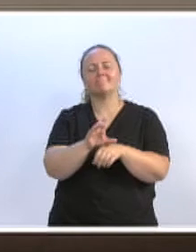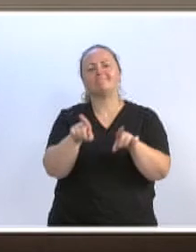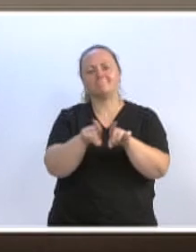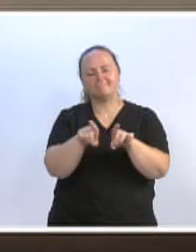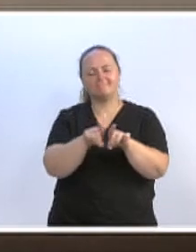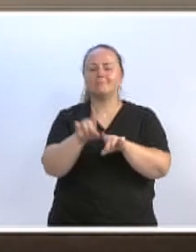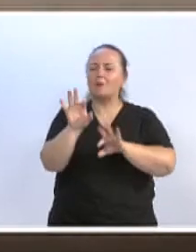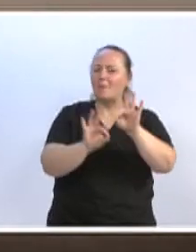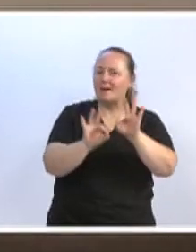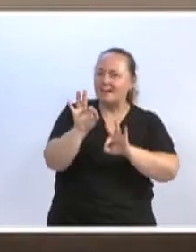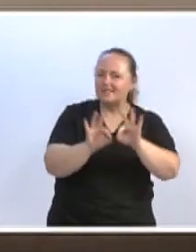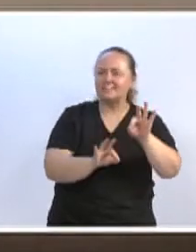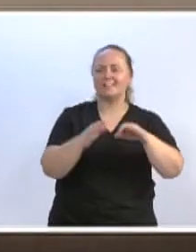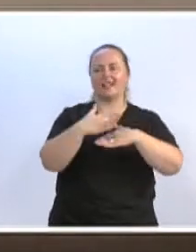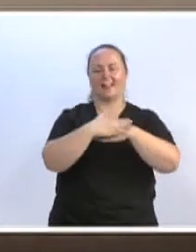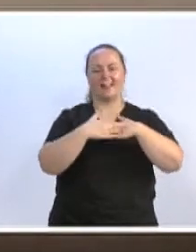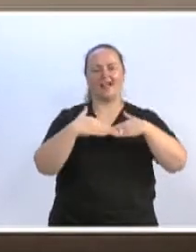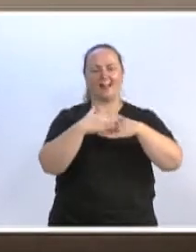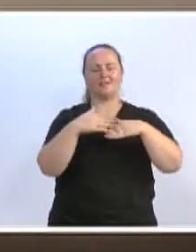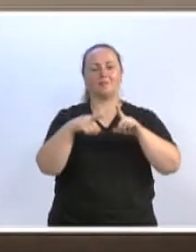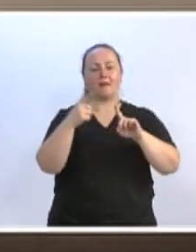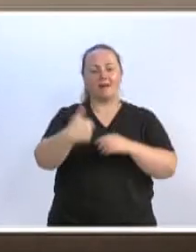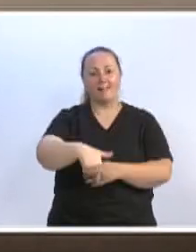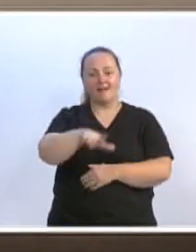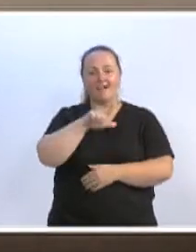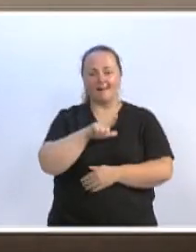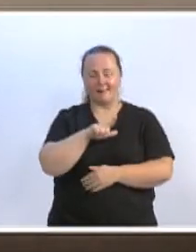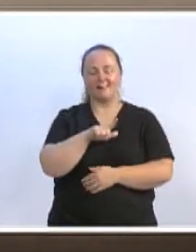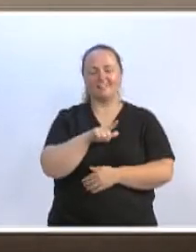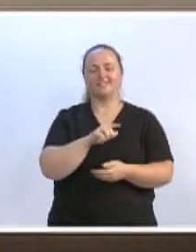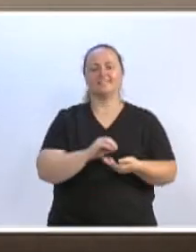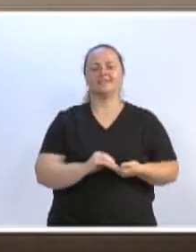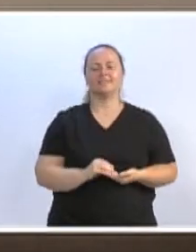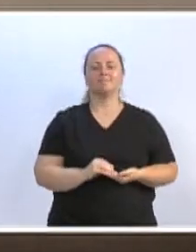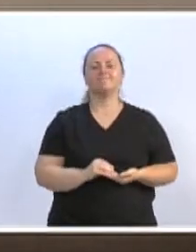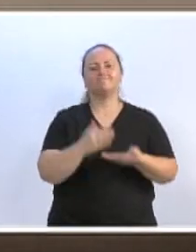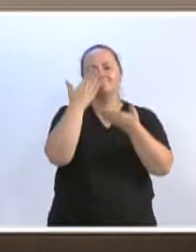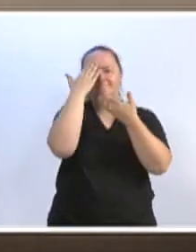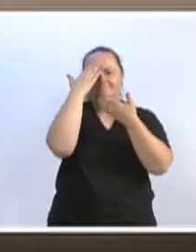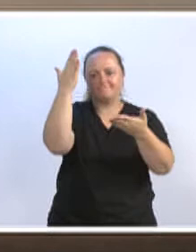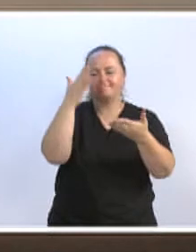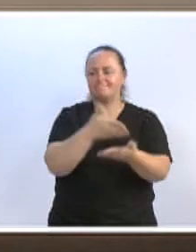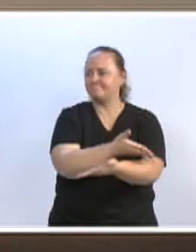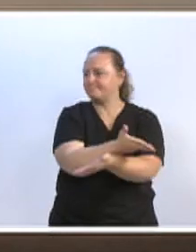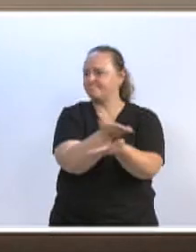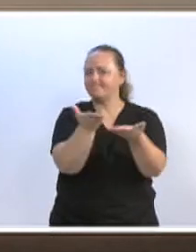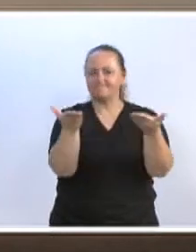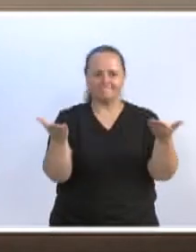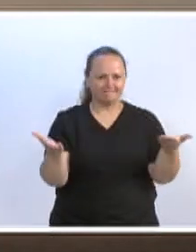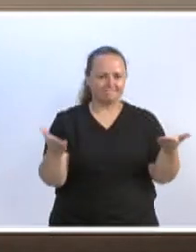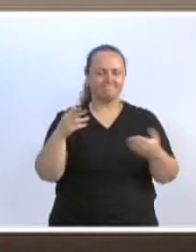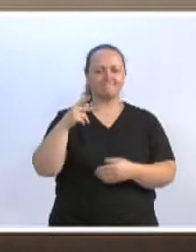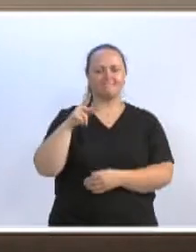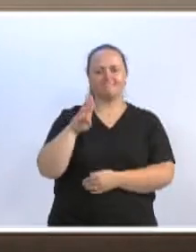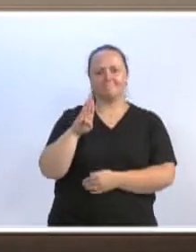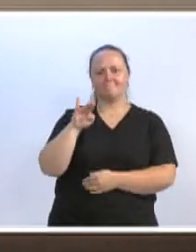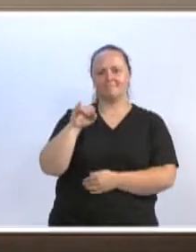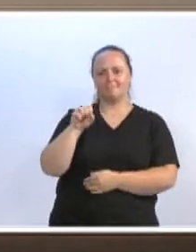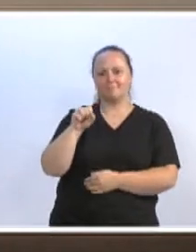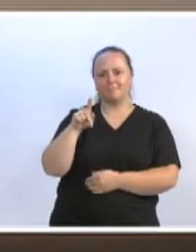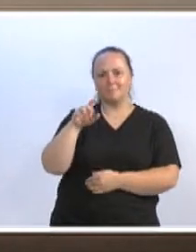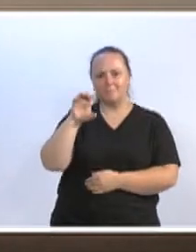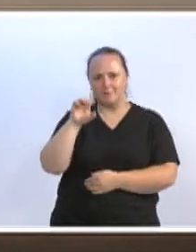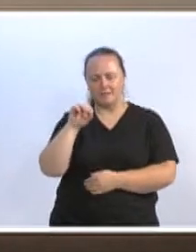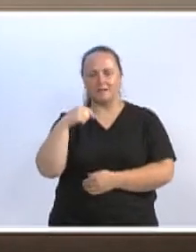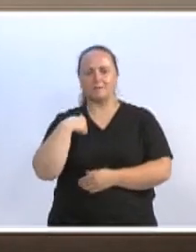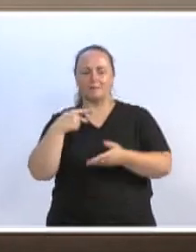nossa assessoria. E antes de terminar, eu quero mais uma vez agradecer a todos. Bispo Dom Rafael, nesses dias eu visitei o padre João Bachmann